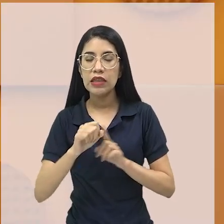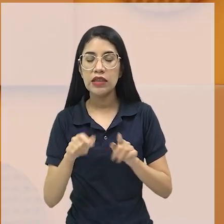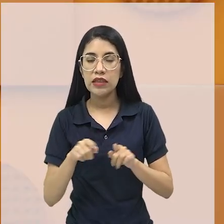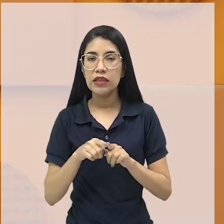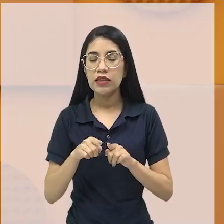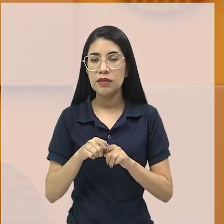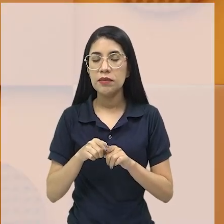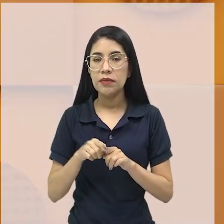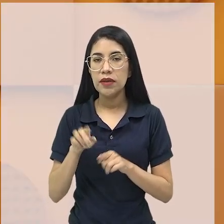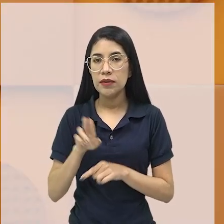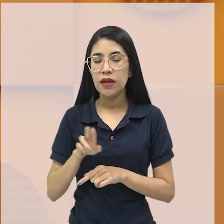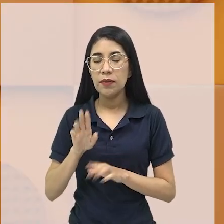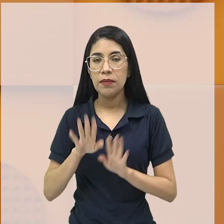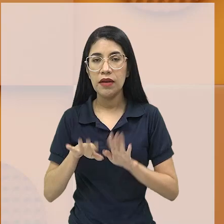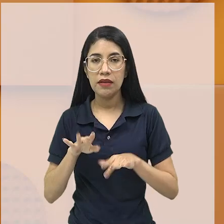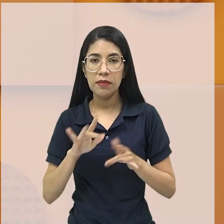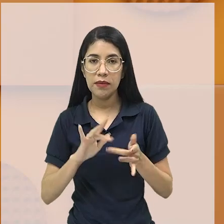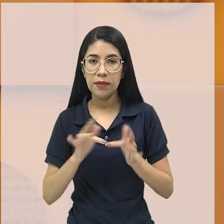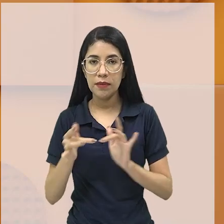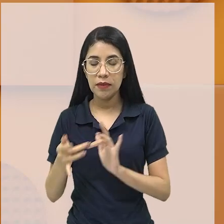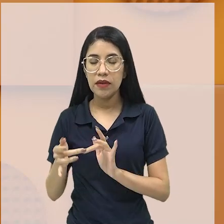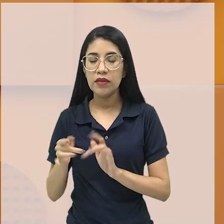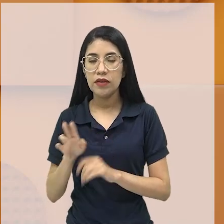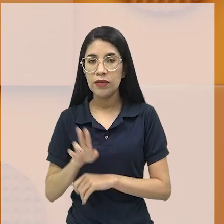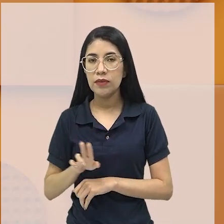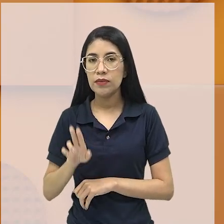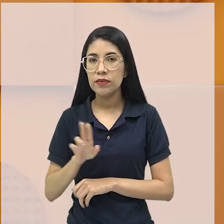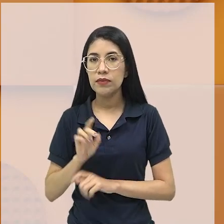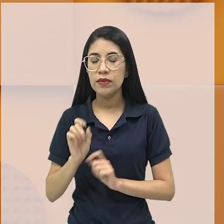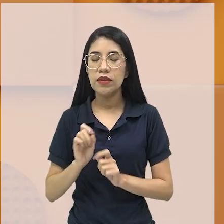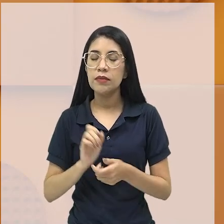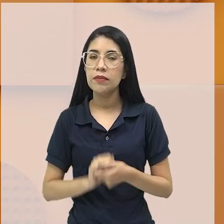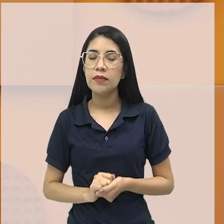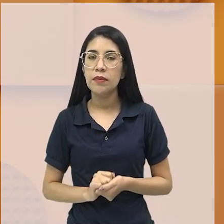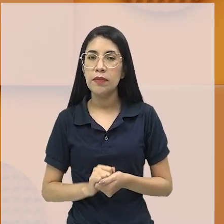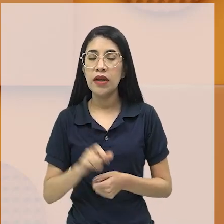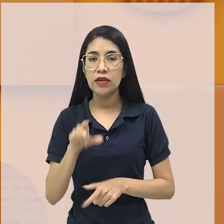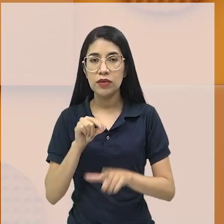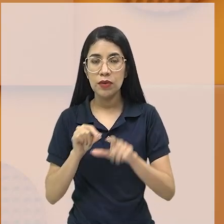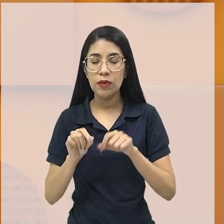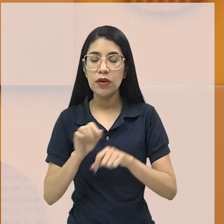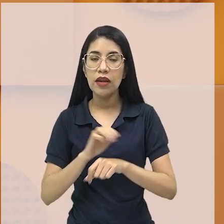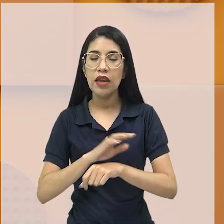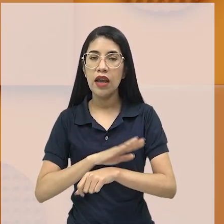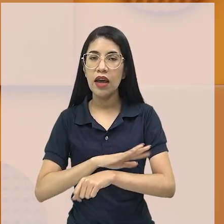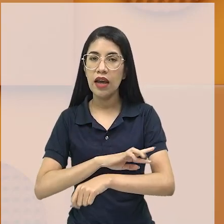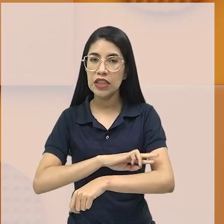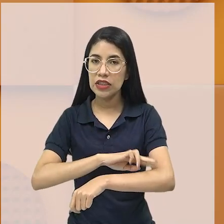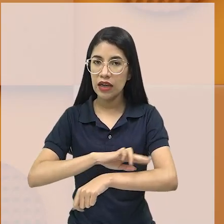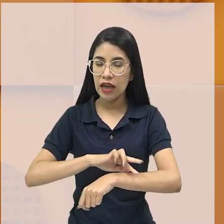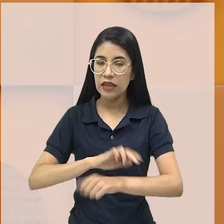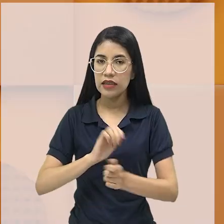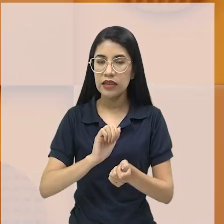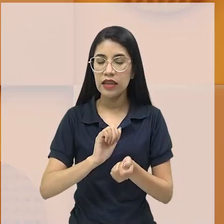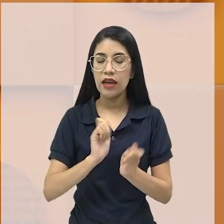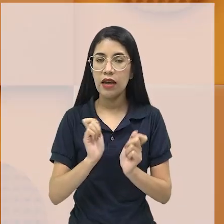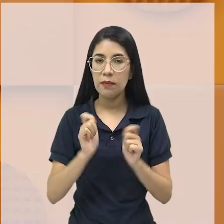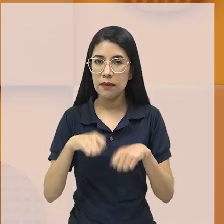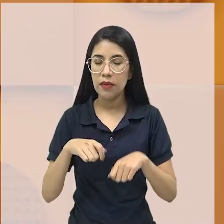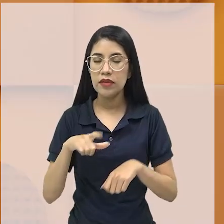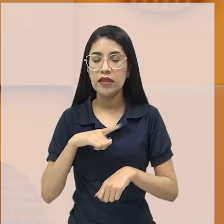E aí, dependendo do contexto, vai ser empregado para determinação de raças aptas ou não